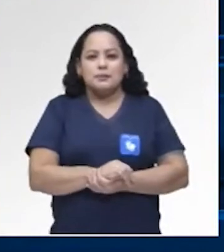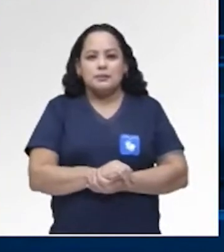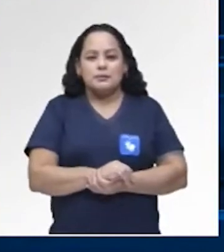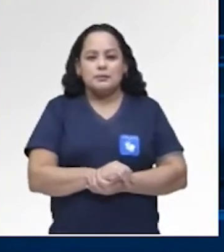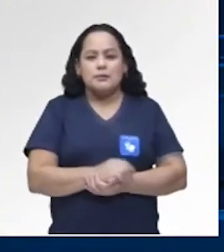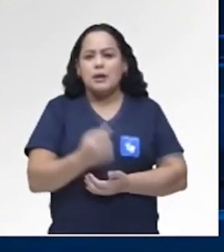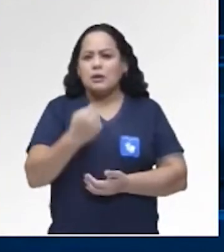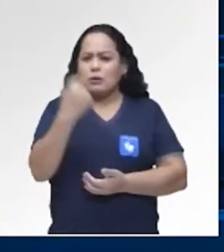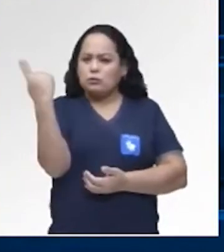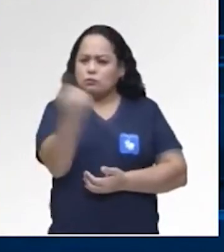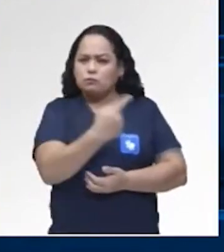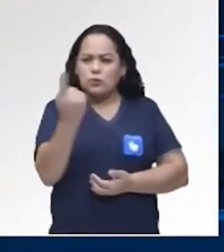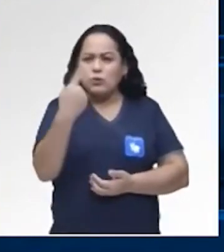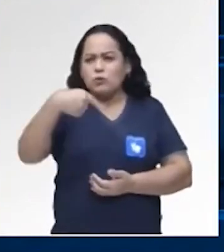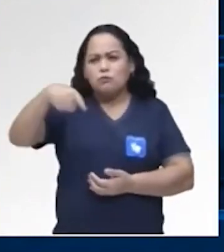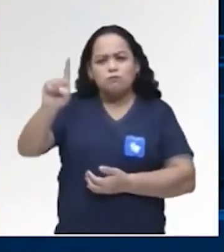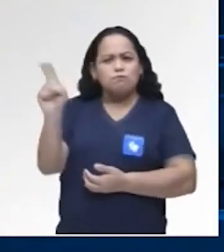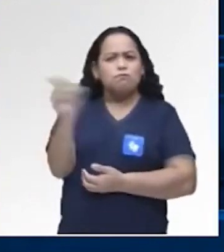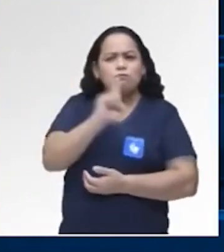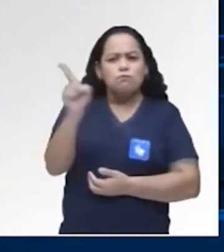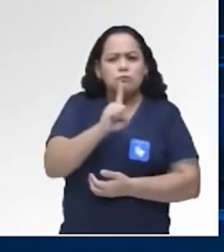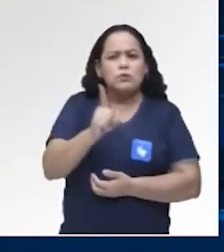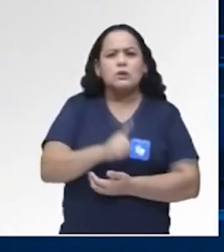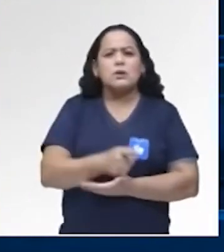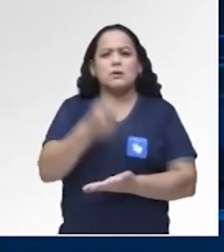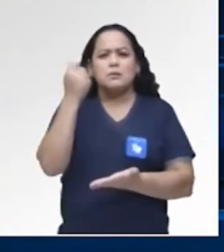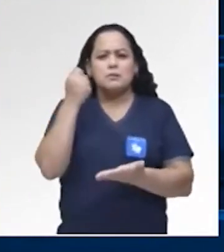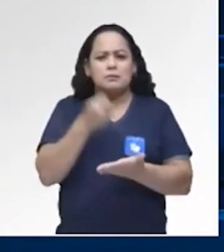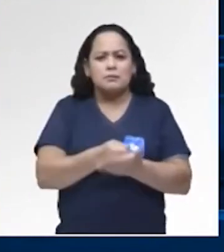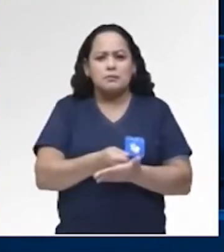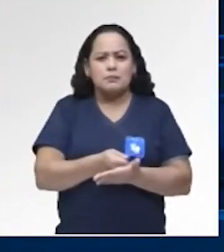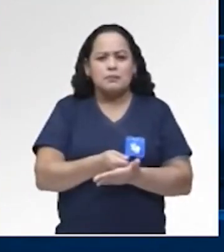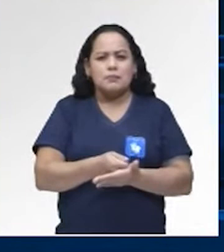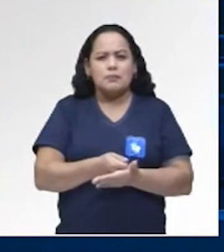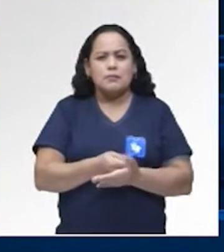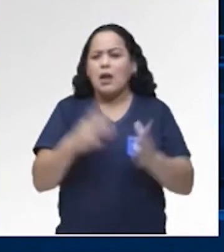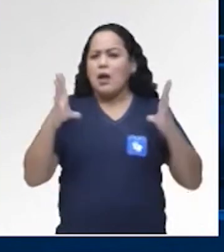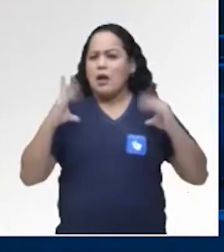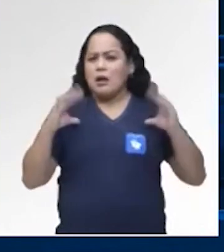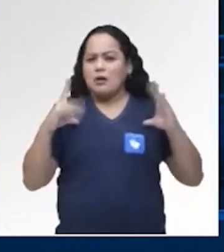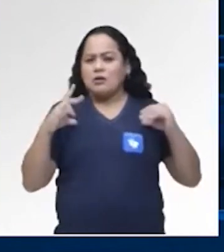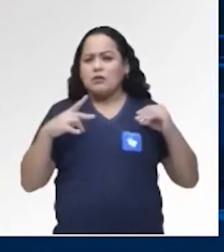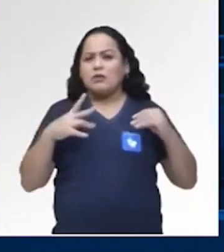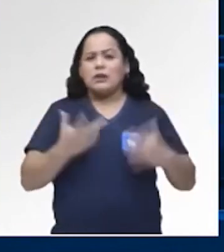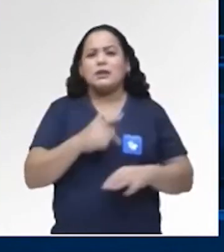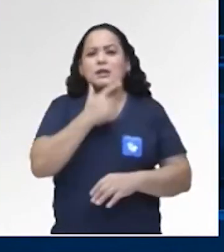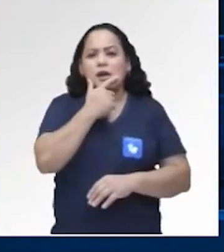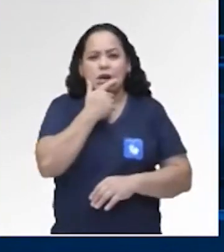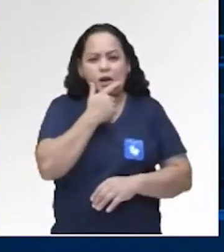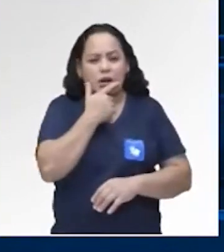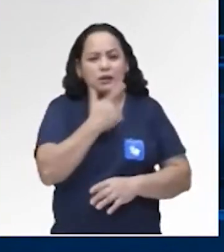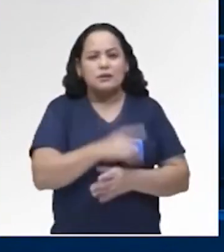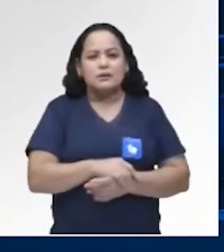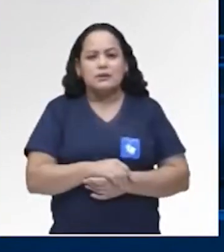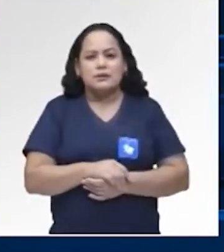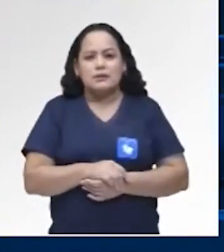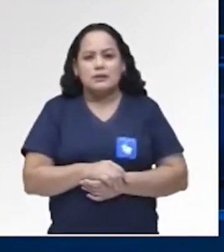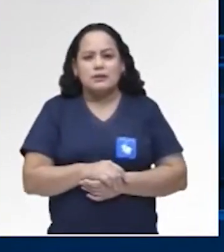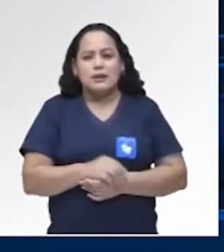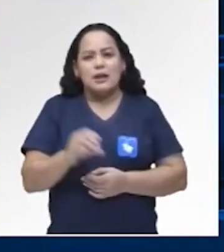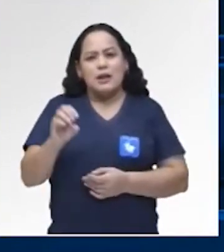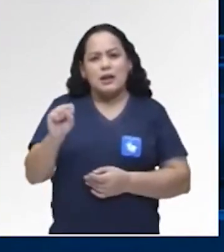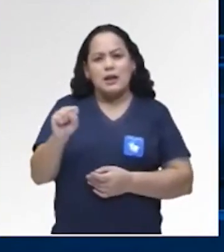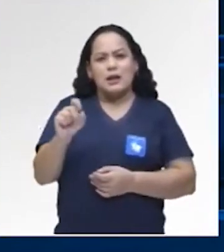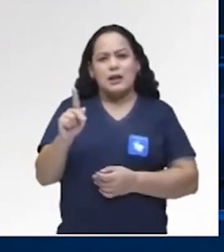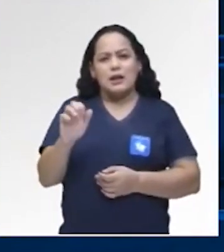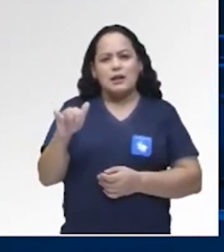não vamos gastar, passar, né, nossas férias em Londres. A palavrinha spend quer dizer gastar,